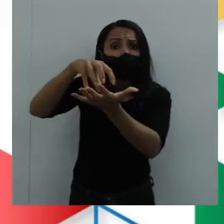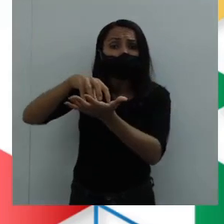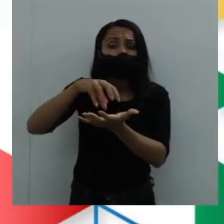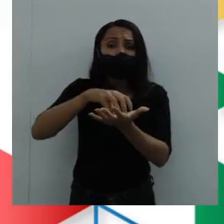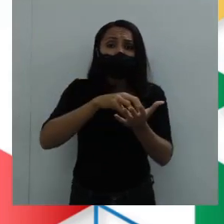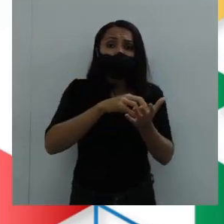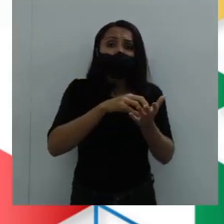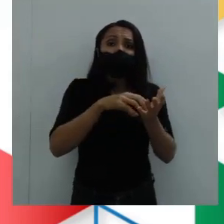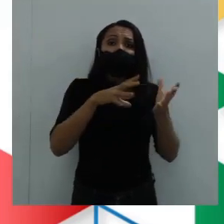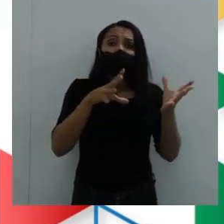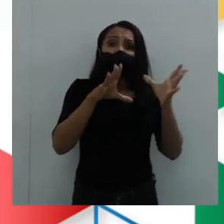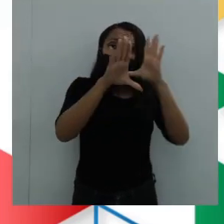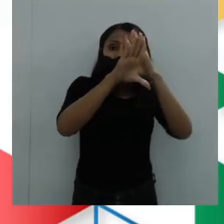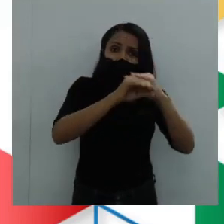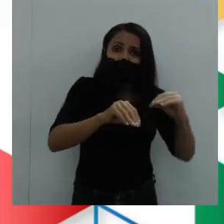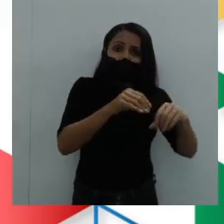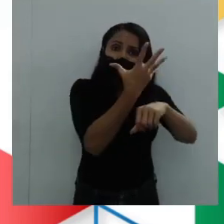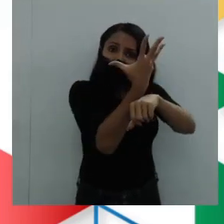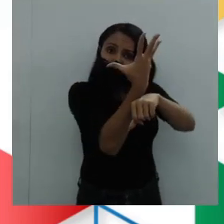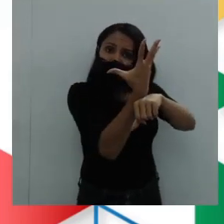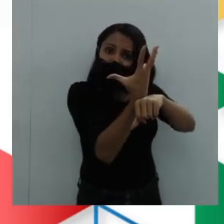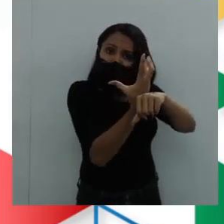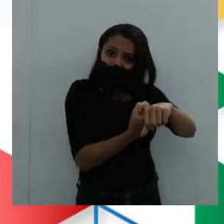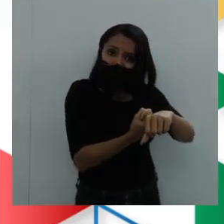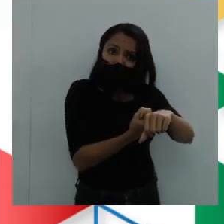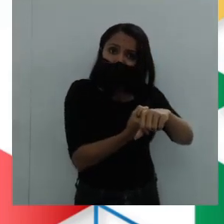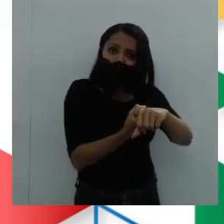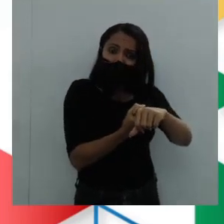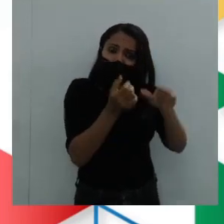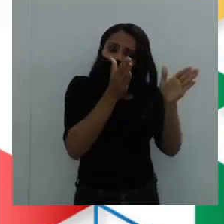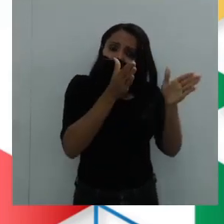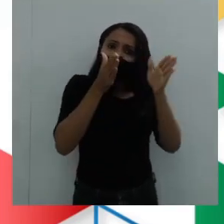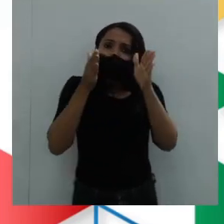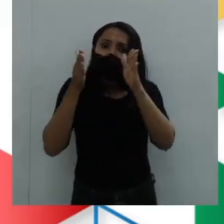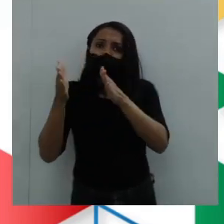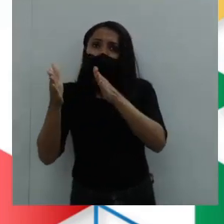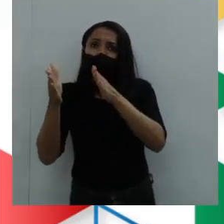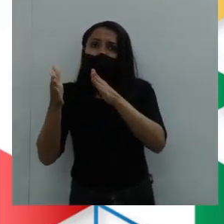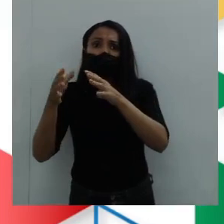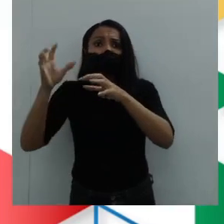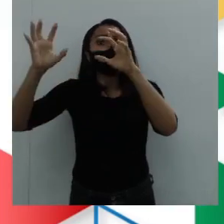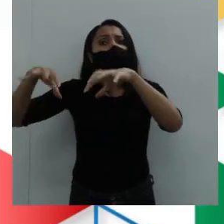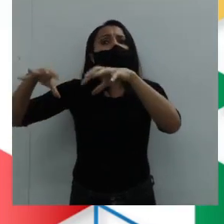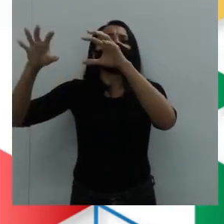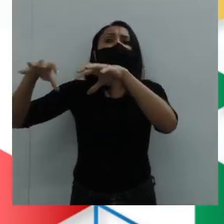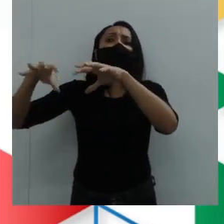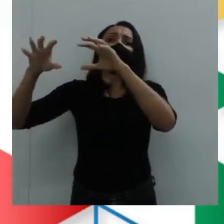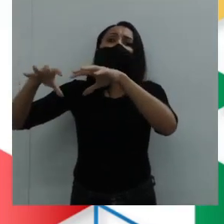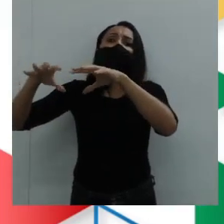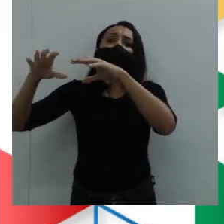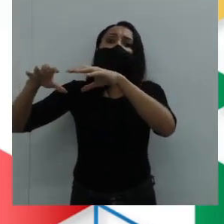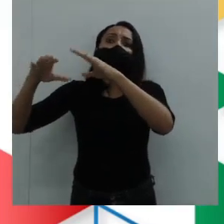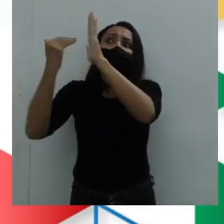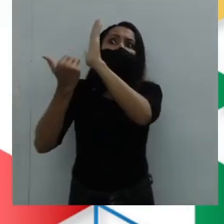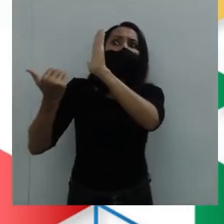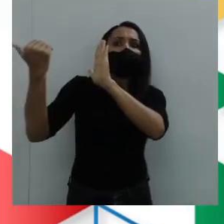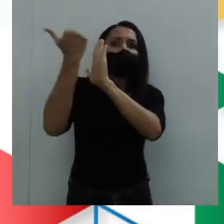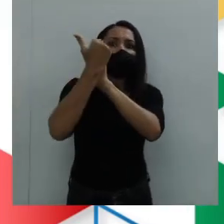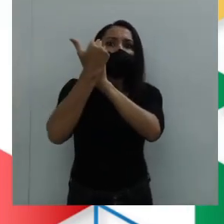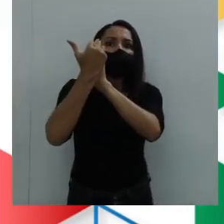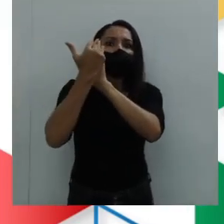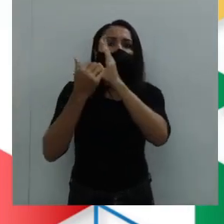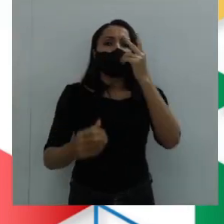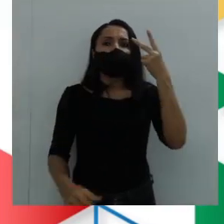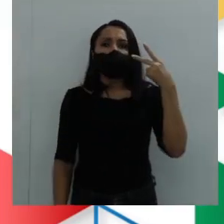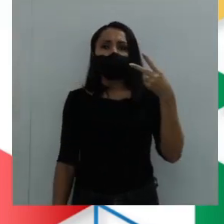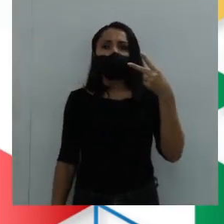seca, né, que não vai ter chuva nenhuma, e outras regiões vai chover demais. Então a gente tem essas duas imagens, onde se